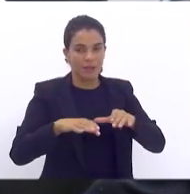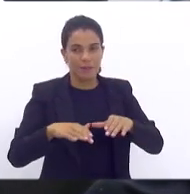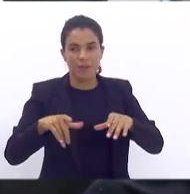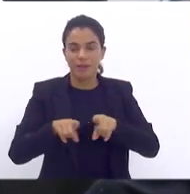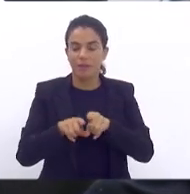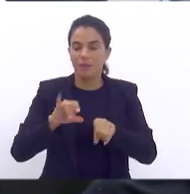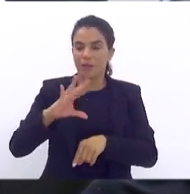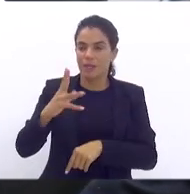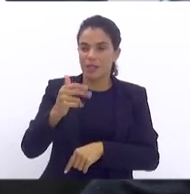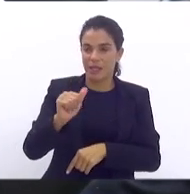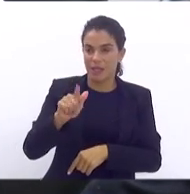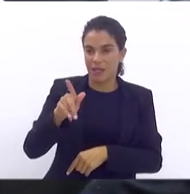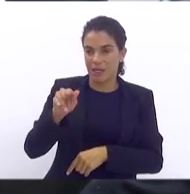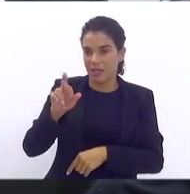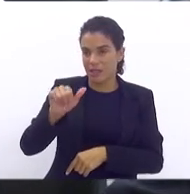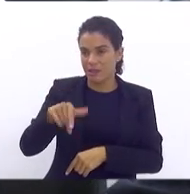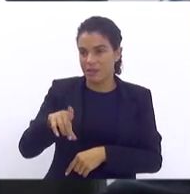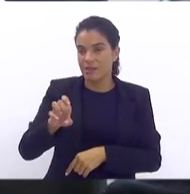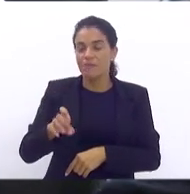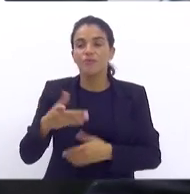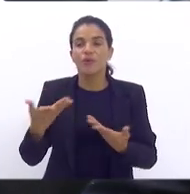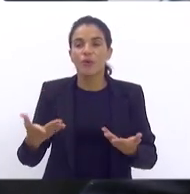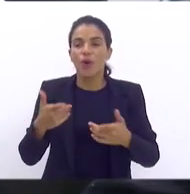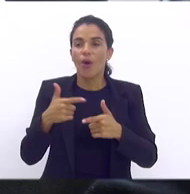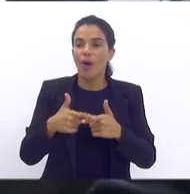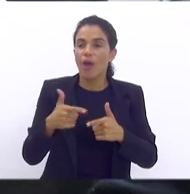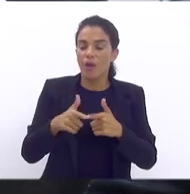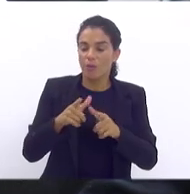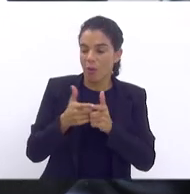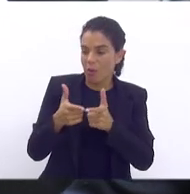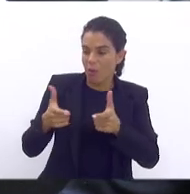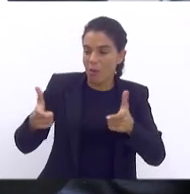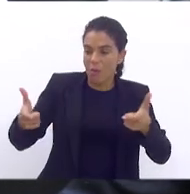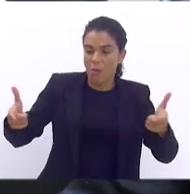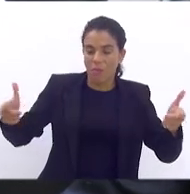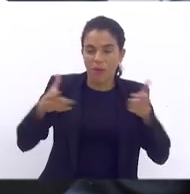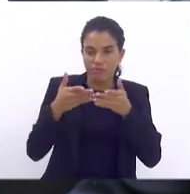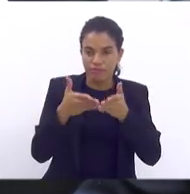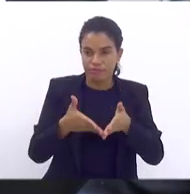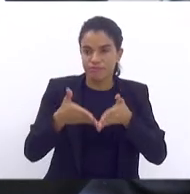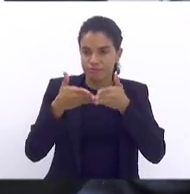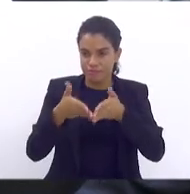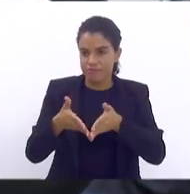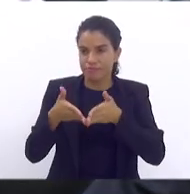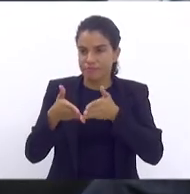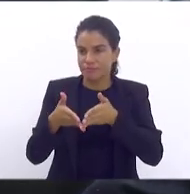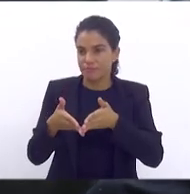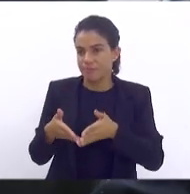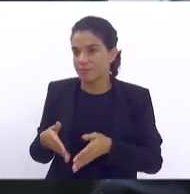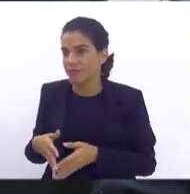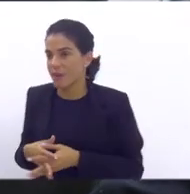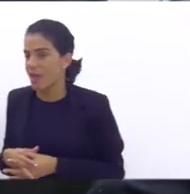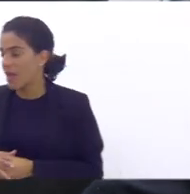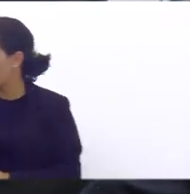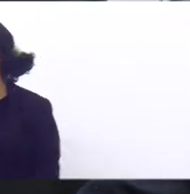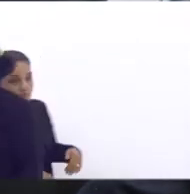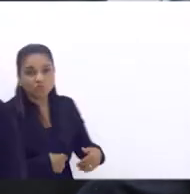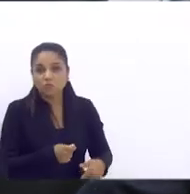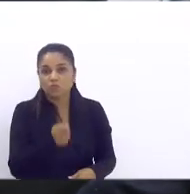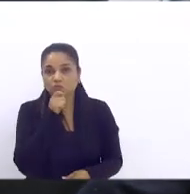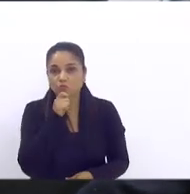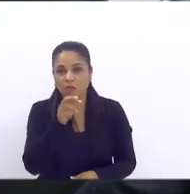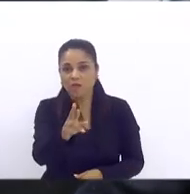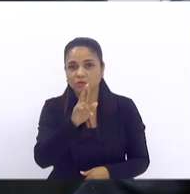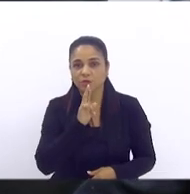Grande? Quais são as causas, circunstâncias e extensão do acúmulo de embarcações abandonadas na Baía de Guanabara e Sepetiba Grande? Eu não vou ter resposta nenhuma.